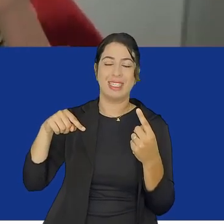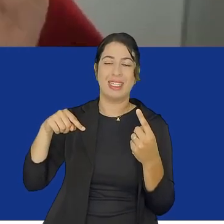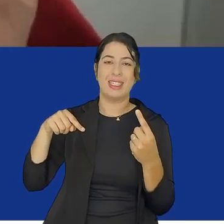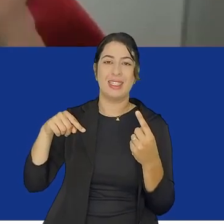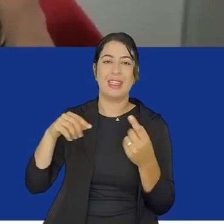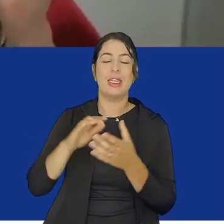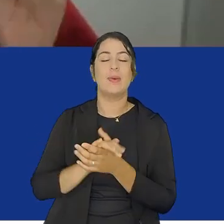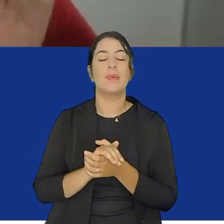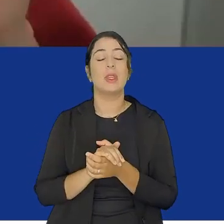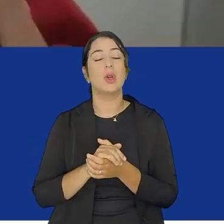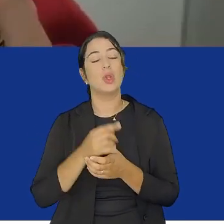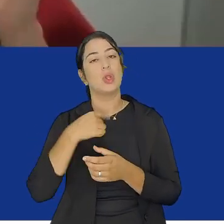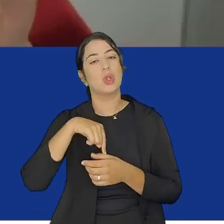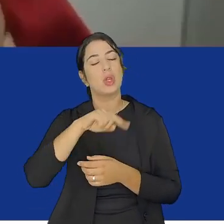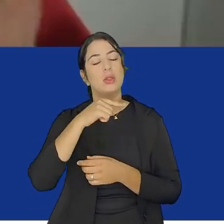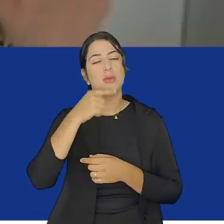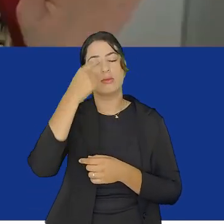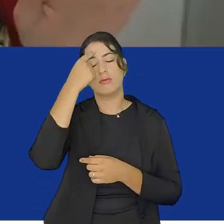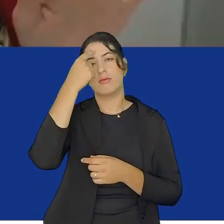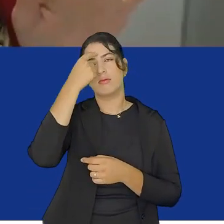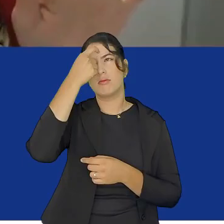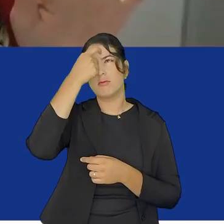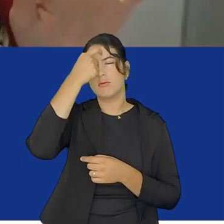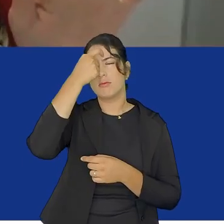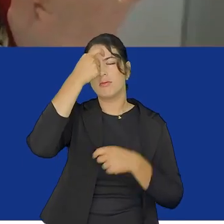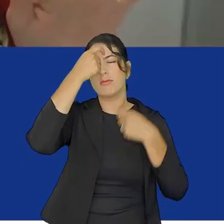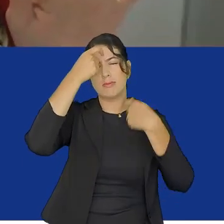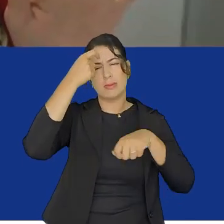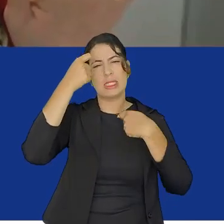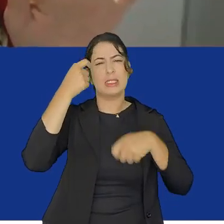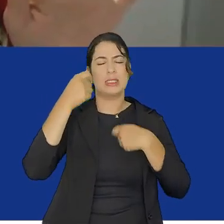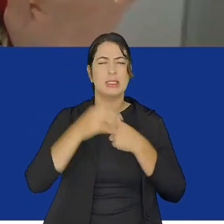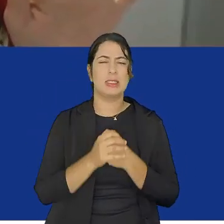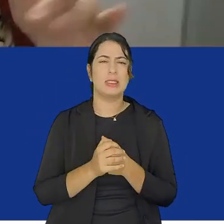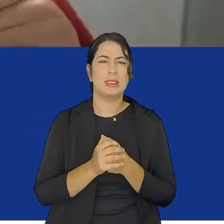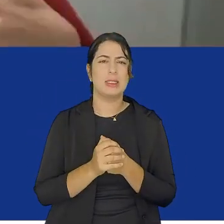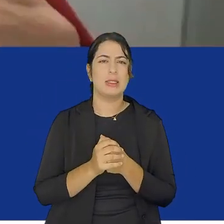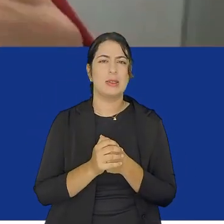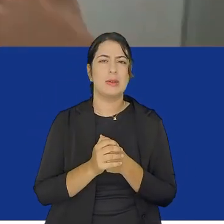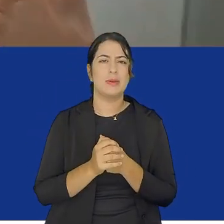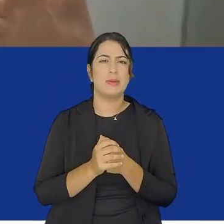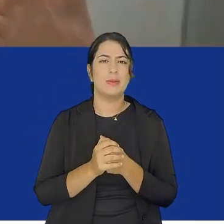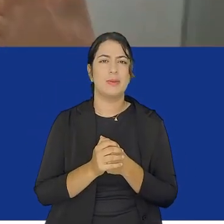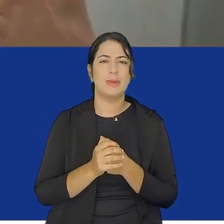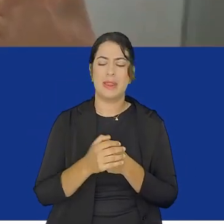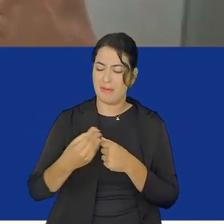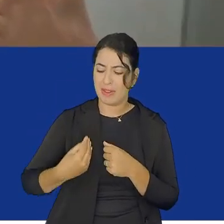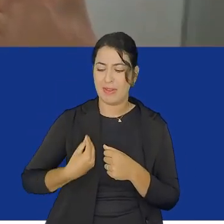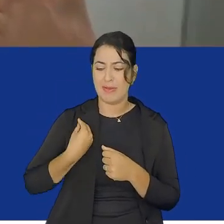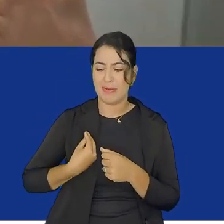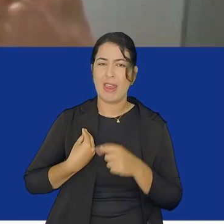né? Gestores, servidores, todos os seres humanos aqui nesse planetinha. E viver é duro,